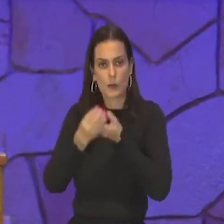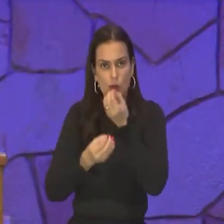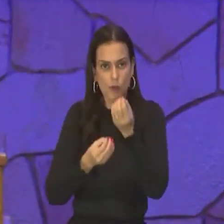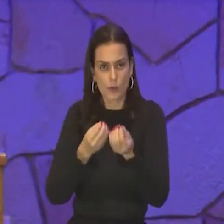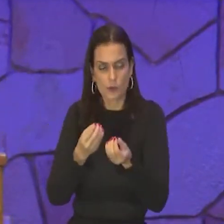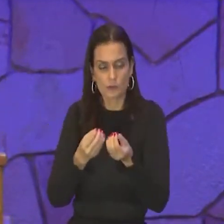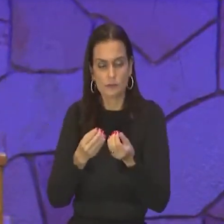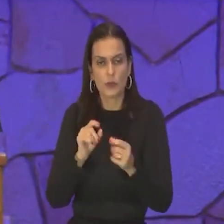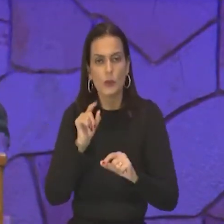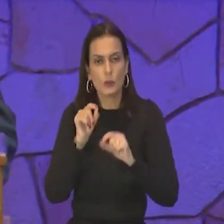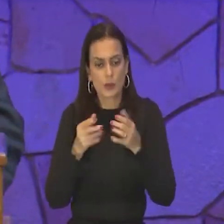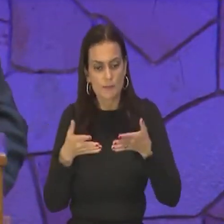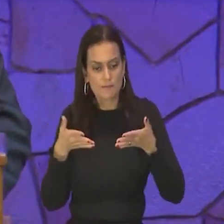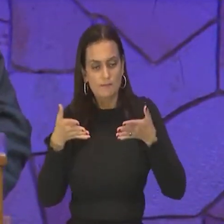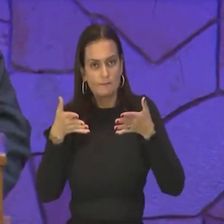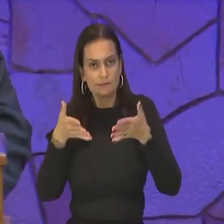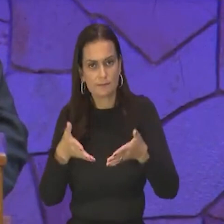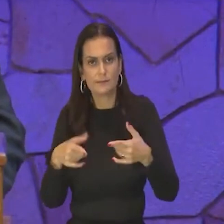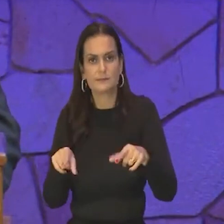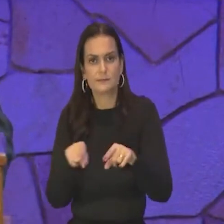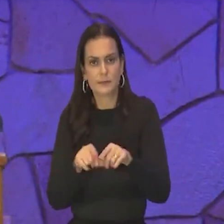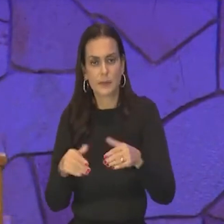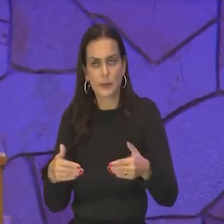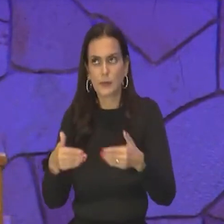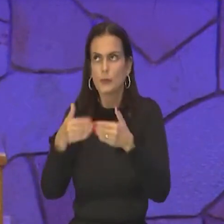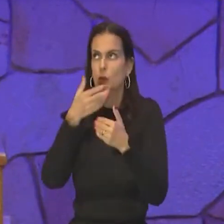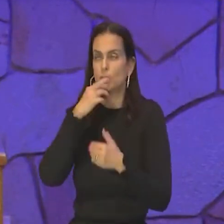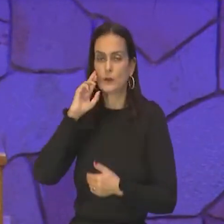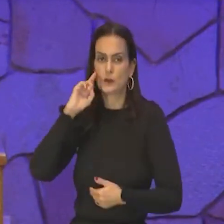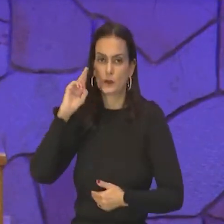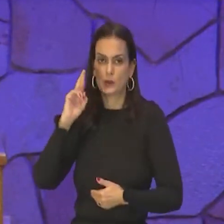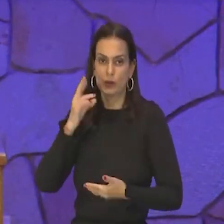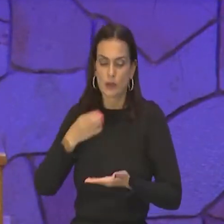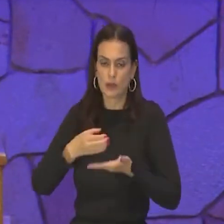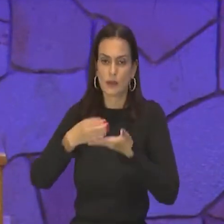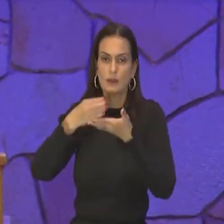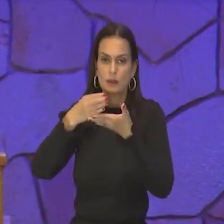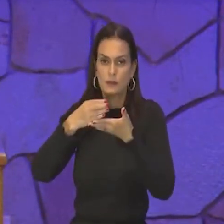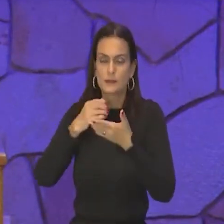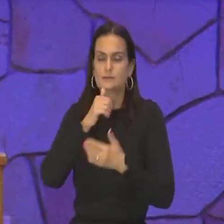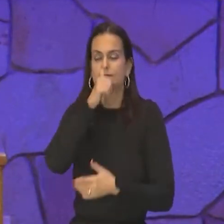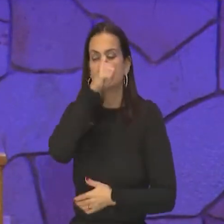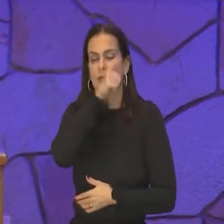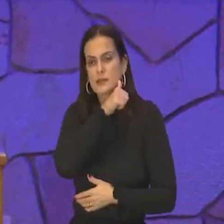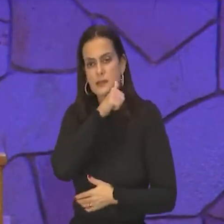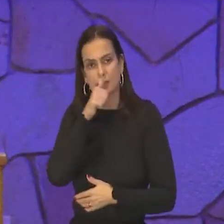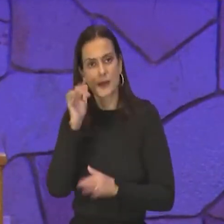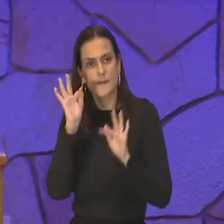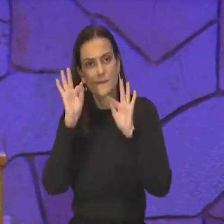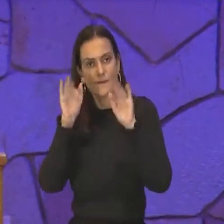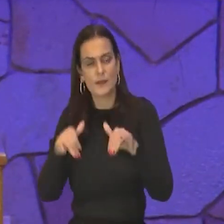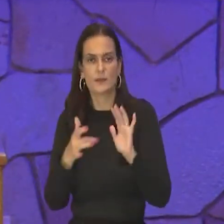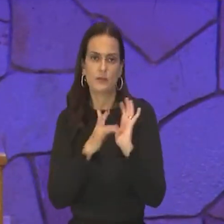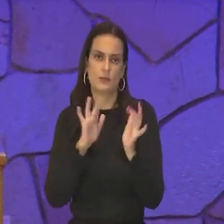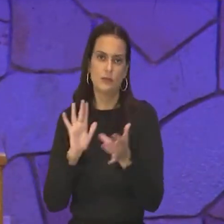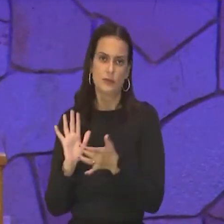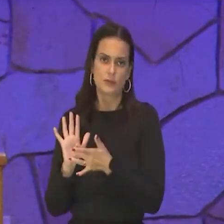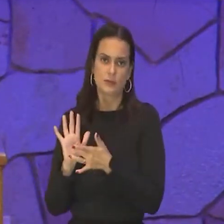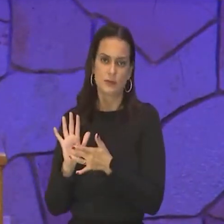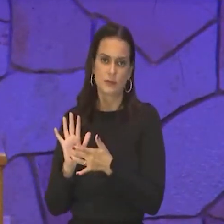e daquilo que nós participamos diante do Senhor. O cálice é um símbolo de sacrifício final de Jesus.